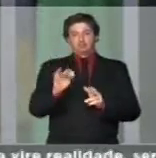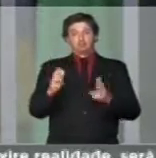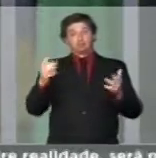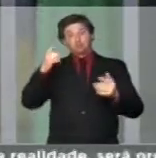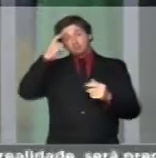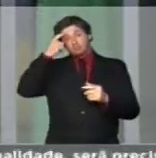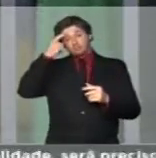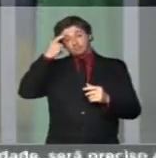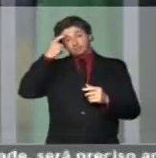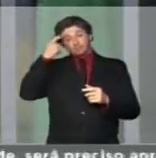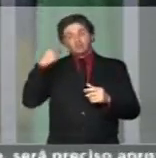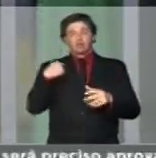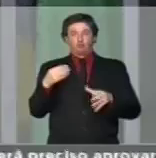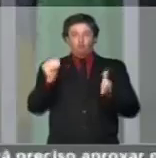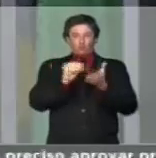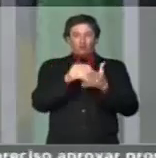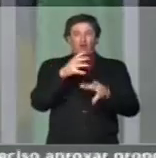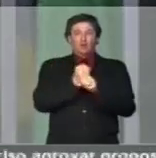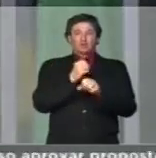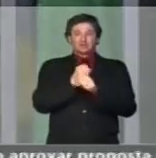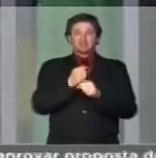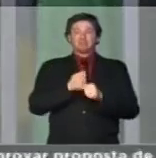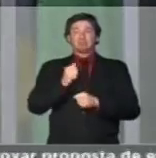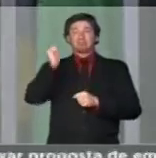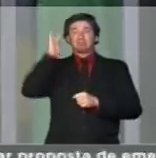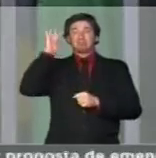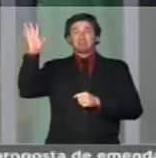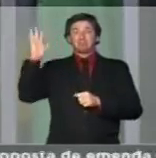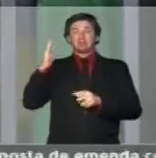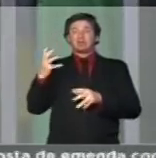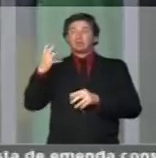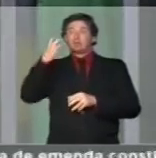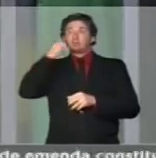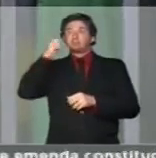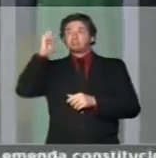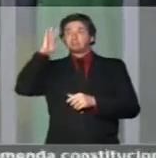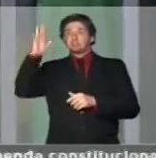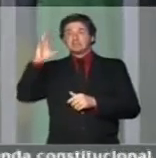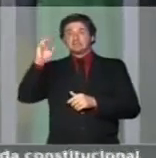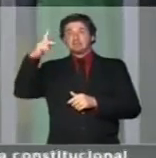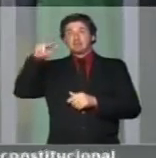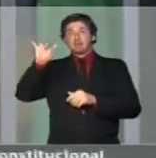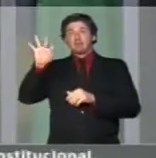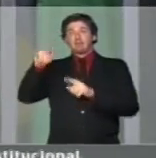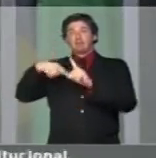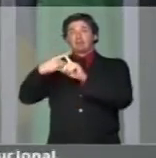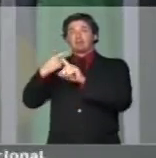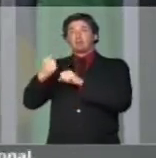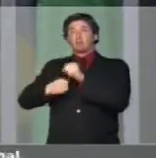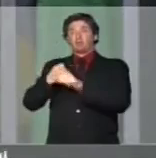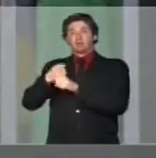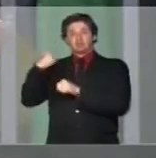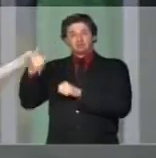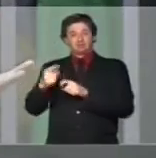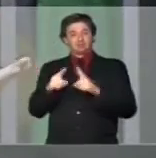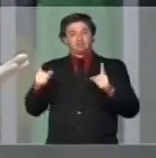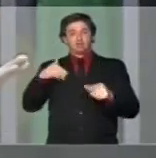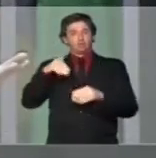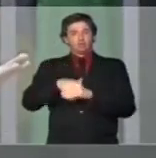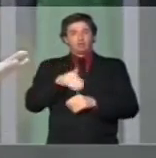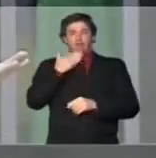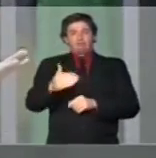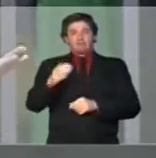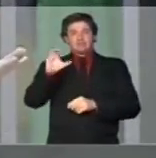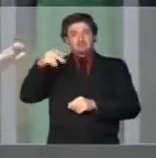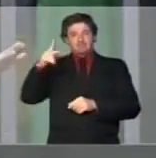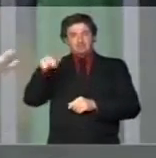seja, eu vou incluir no orçamento a expectativa de uma receita com a CPMF para o ano que vem, mas não vou votar a favor